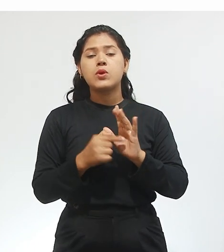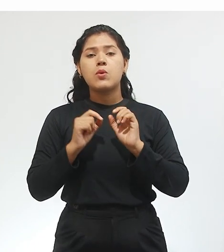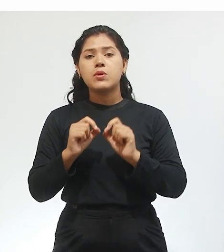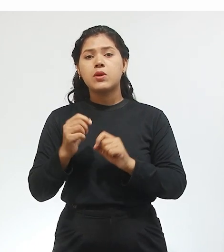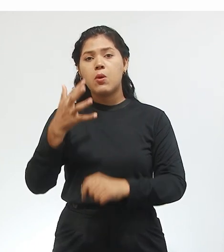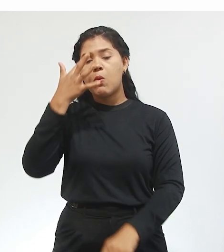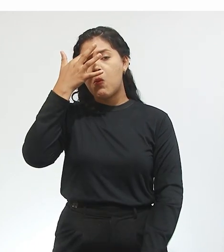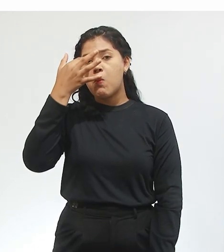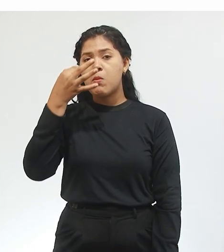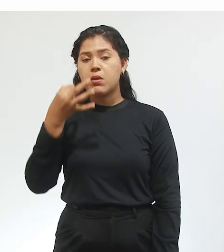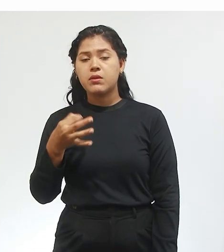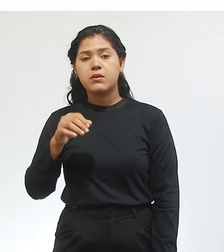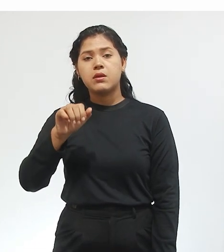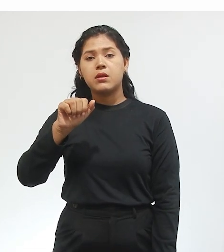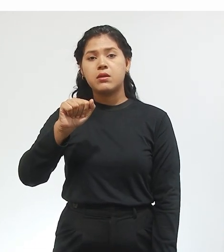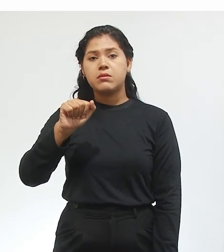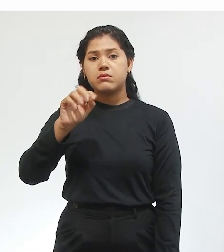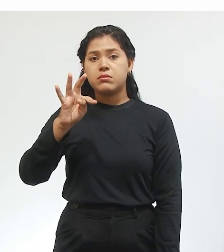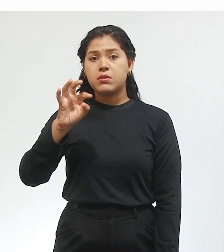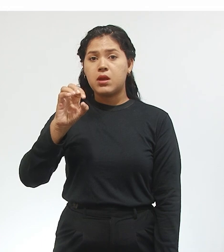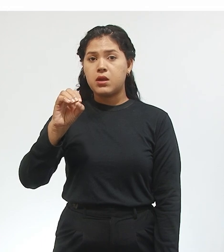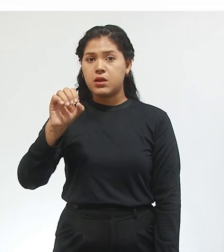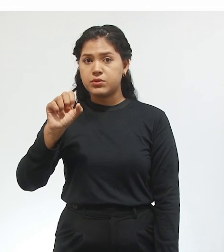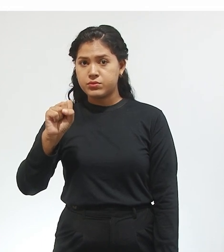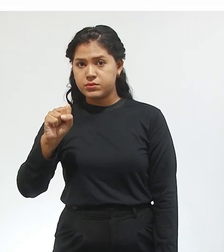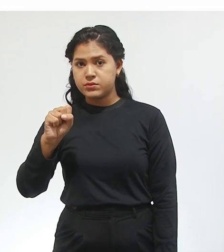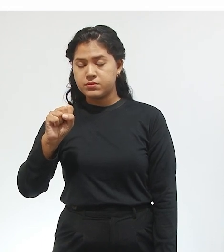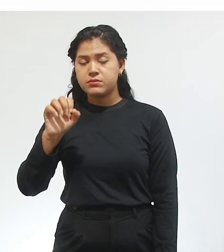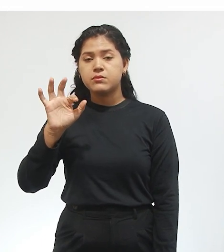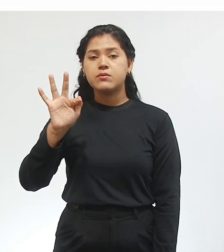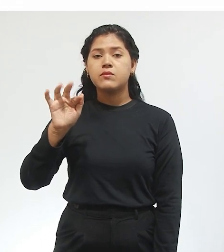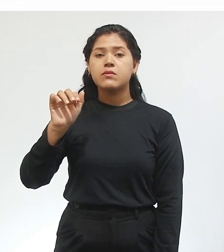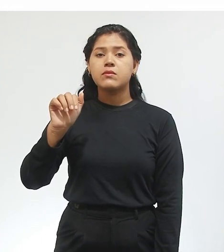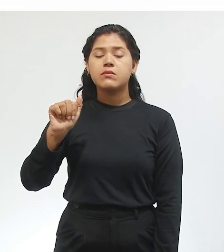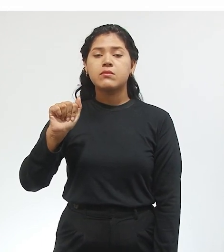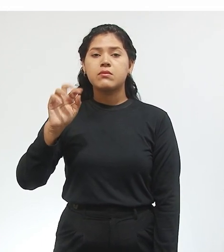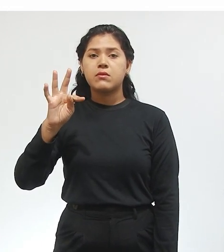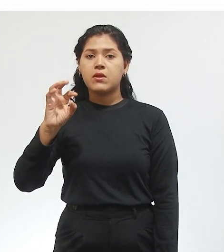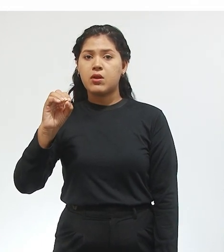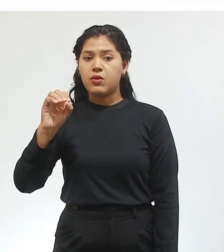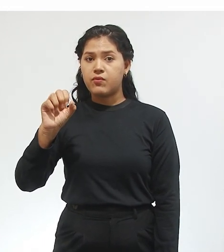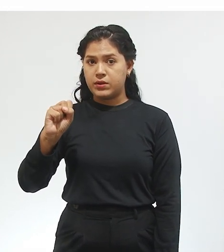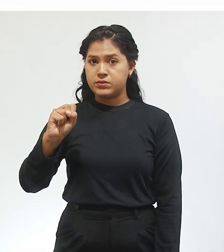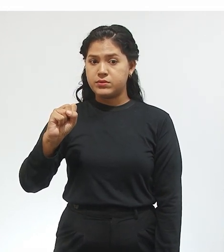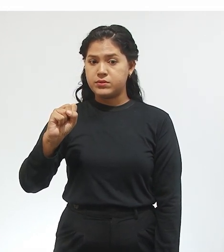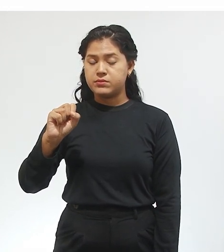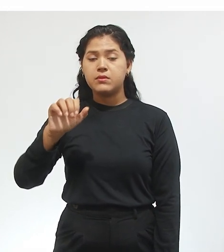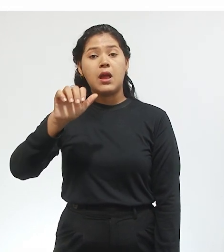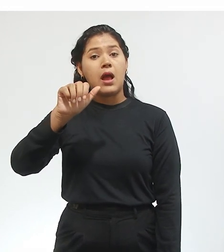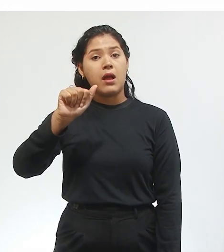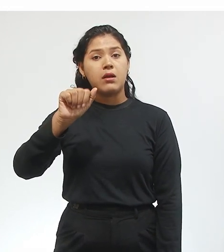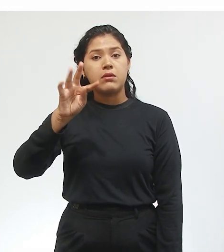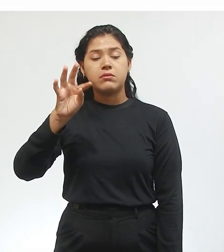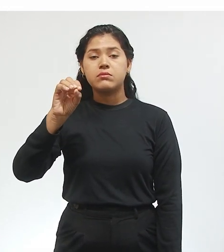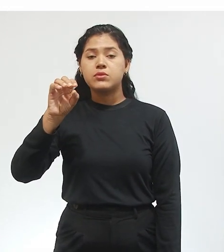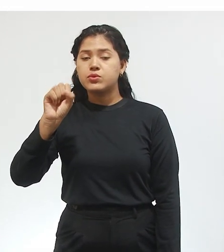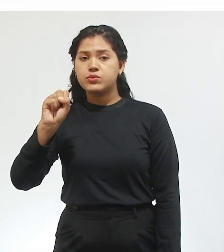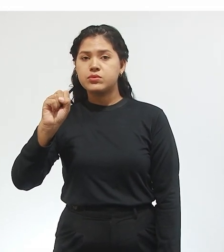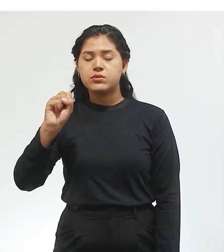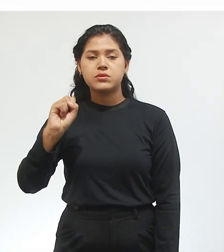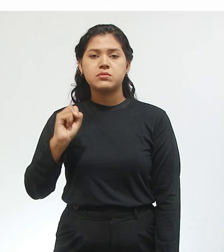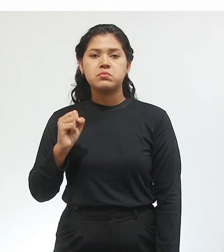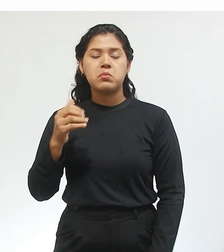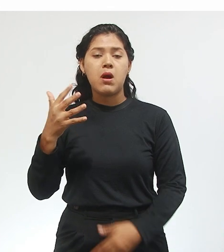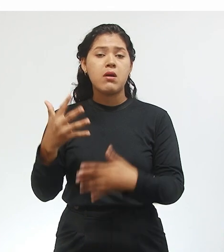atos e fatos contábeis, que os atos são aqueles que não alteram o patrimônio líquido da